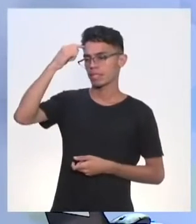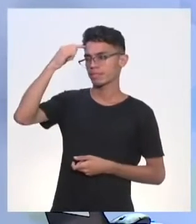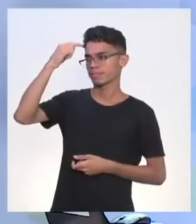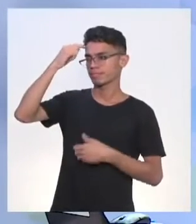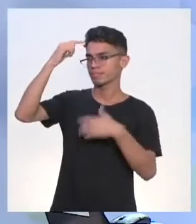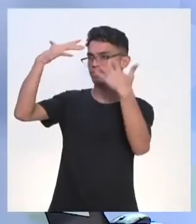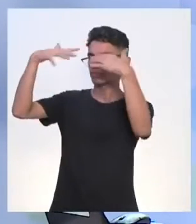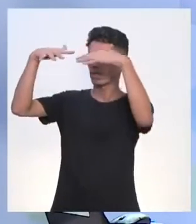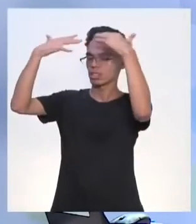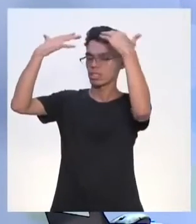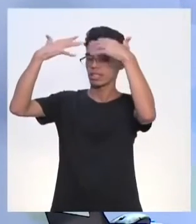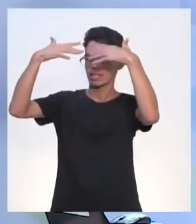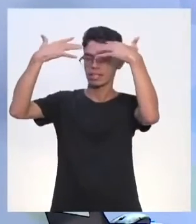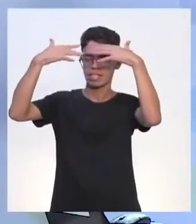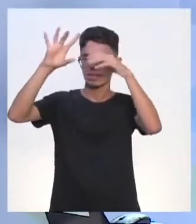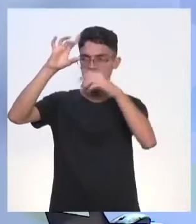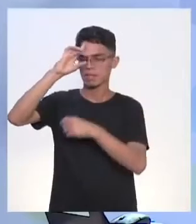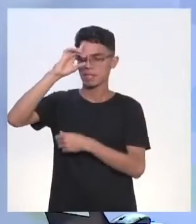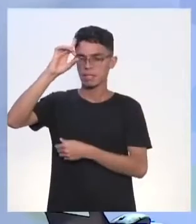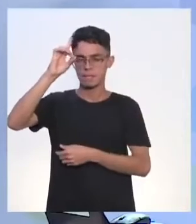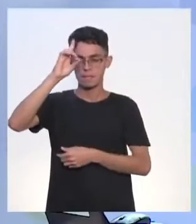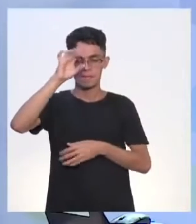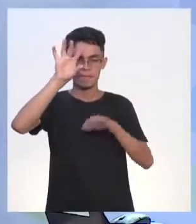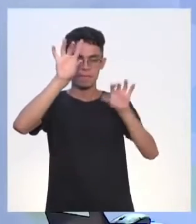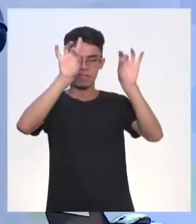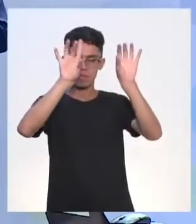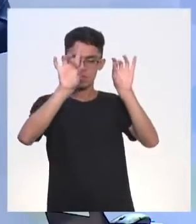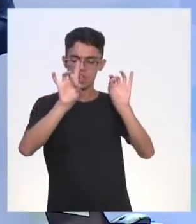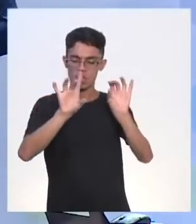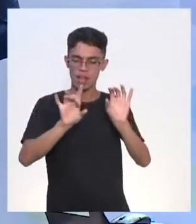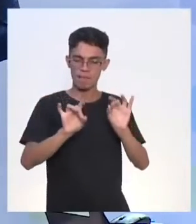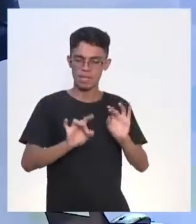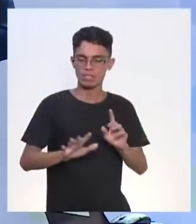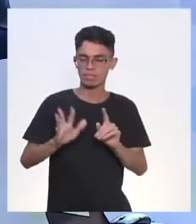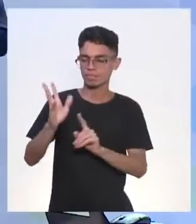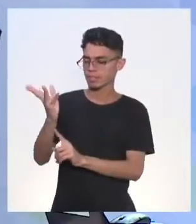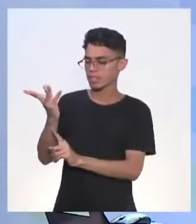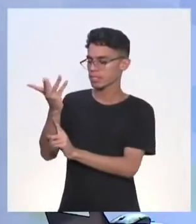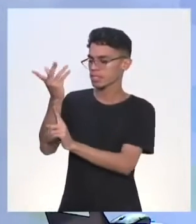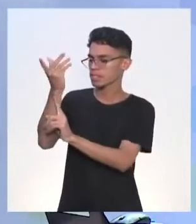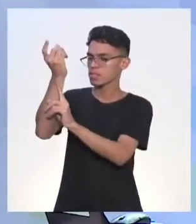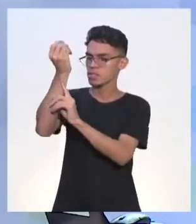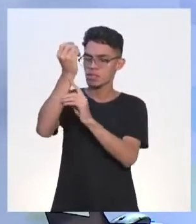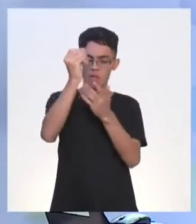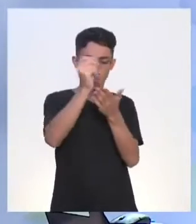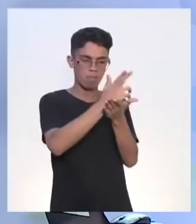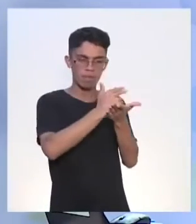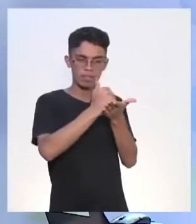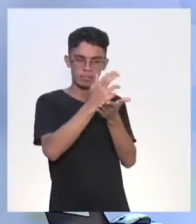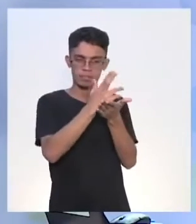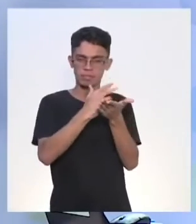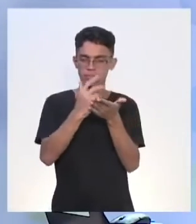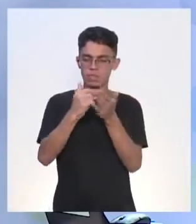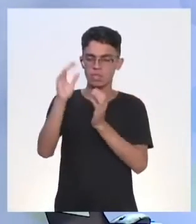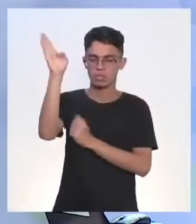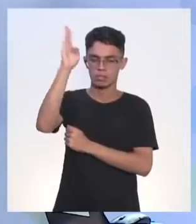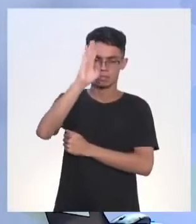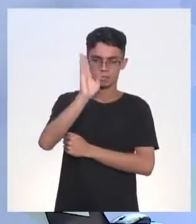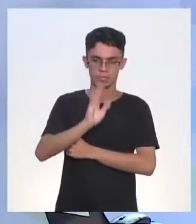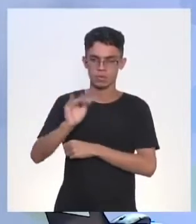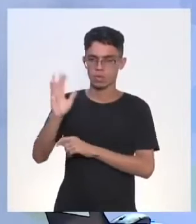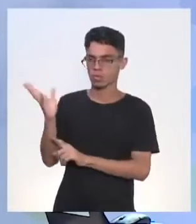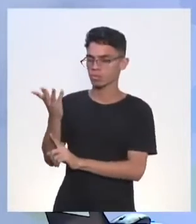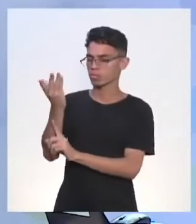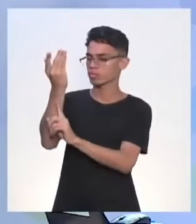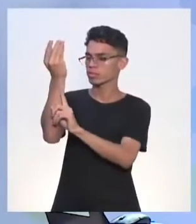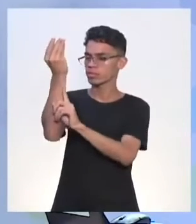imaginário repleto de glória e majestade para poder pintar aí esse evento brasileiro. As obras de arte,